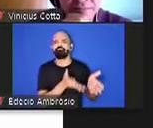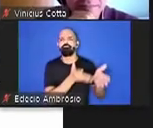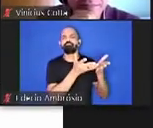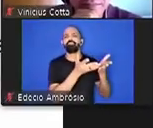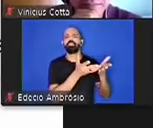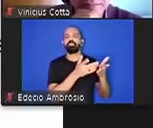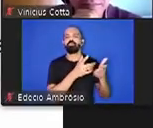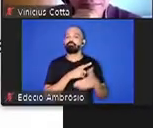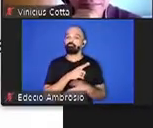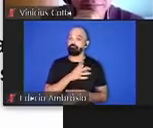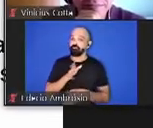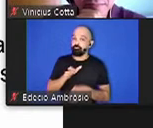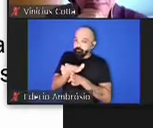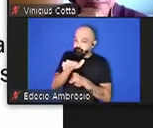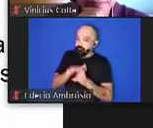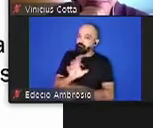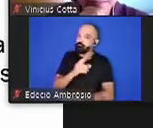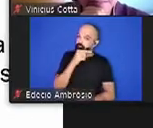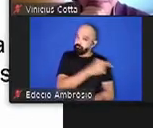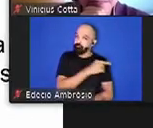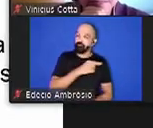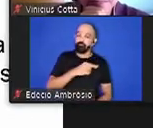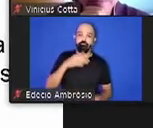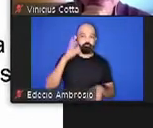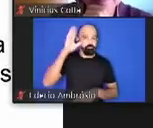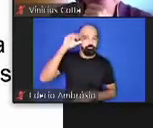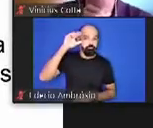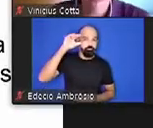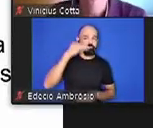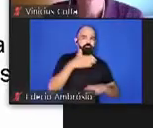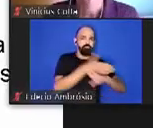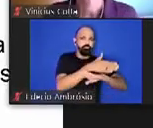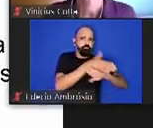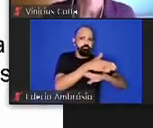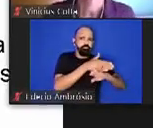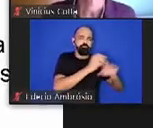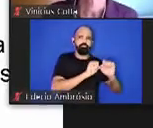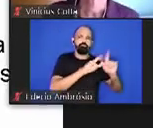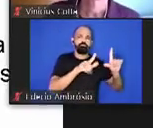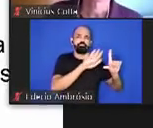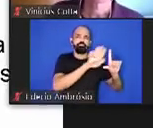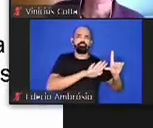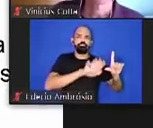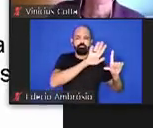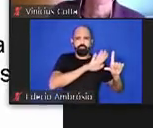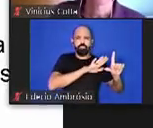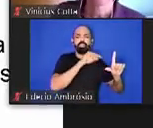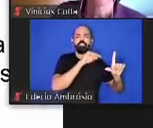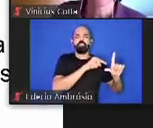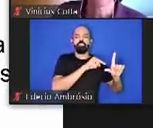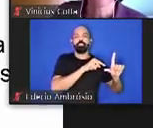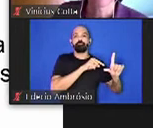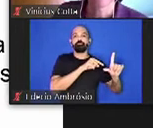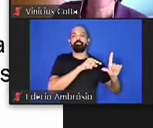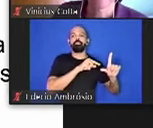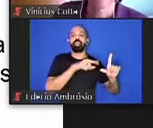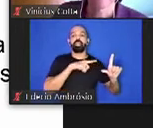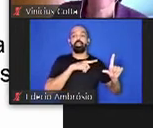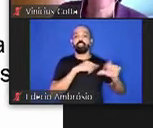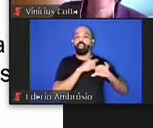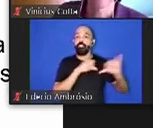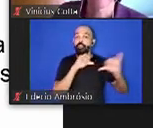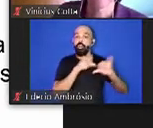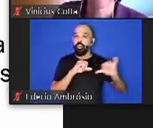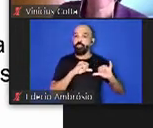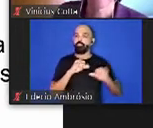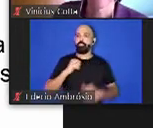recomendo fortemente que vocês naveguem um pouco por esse portal, com informações não apenas de